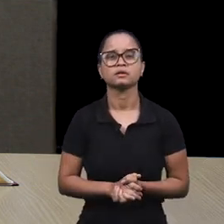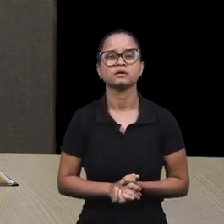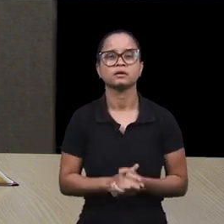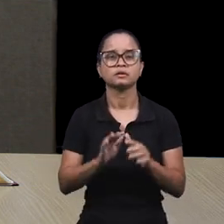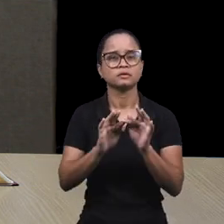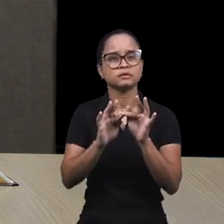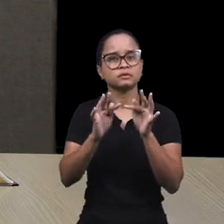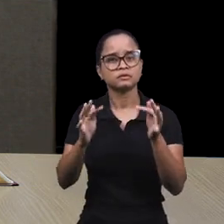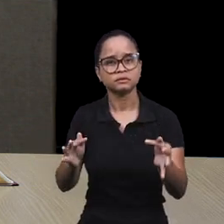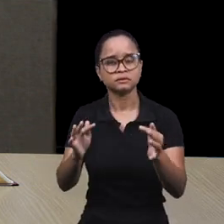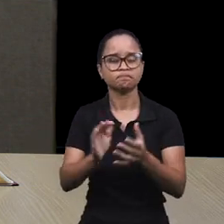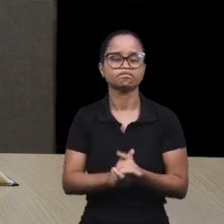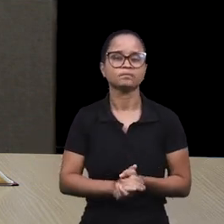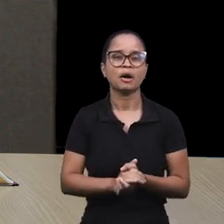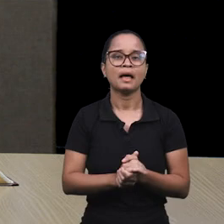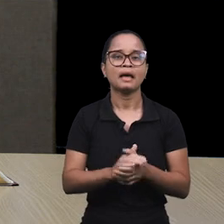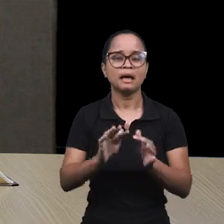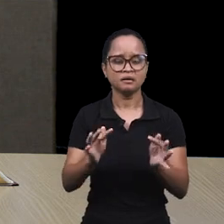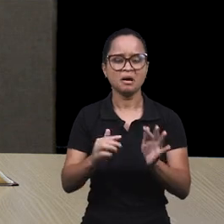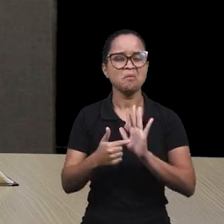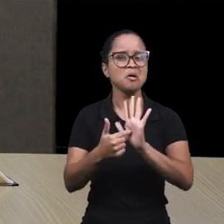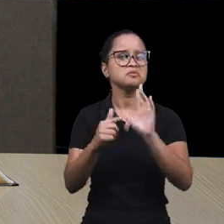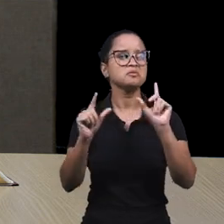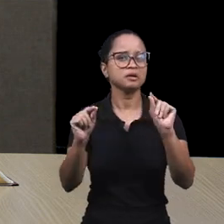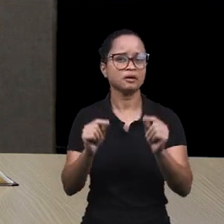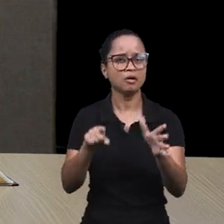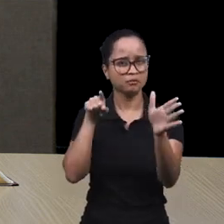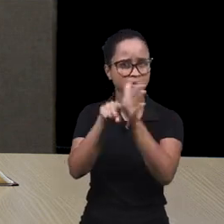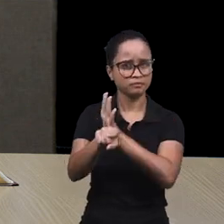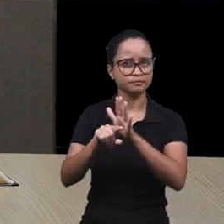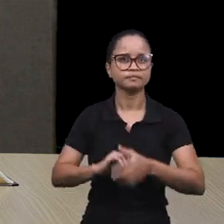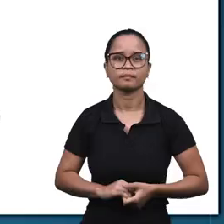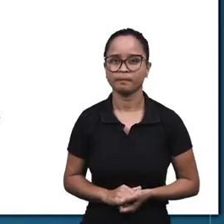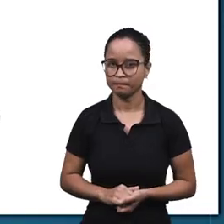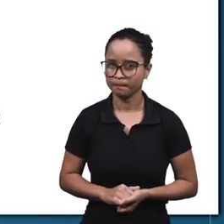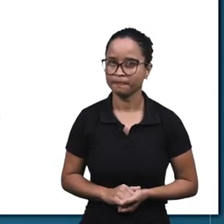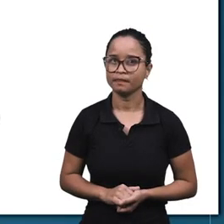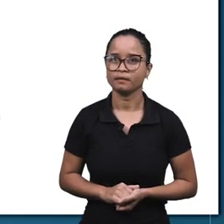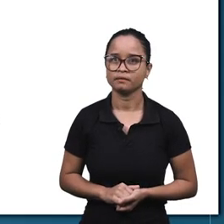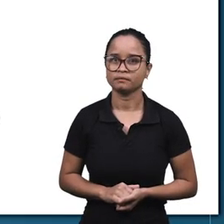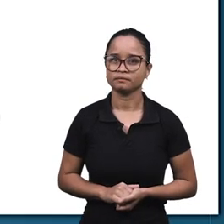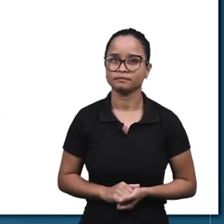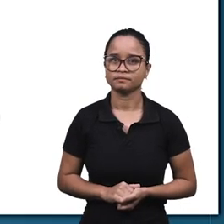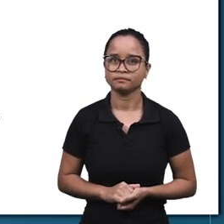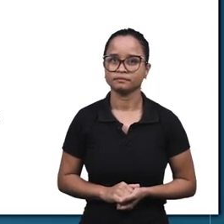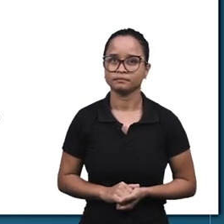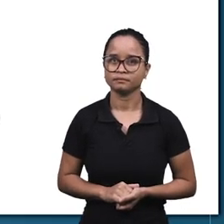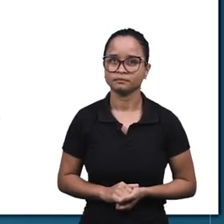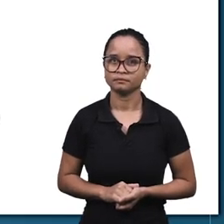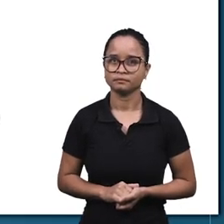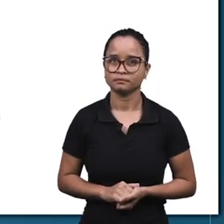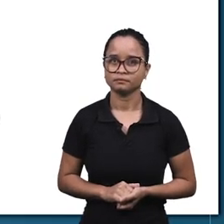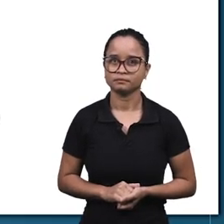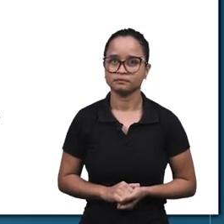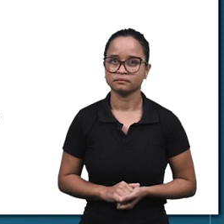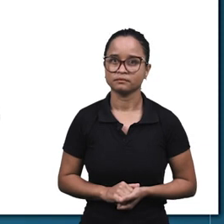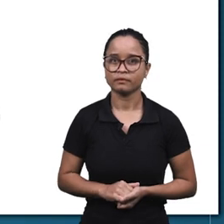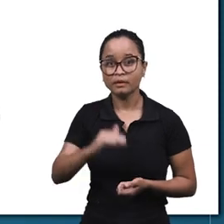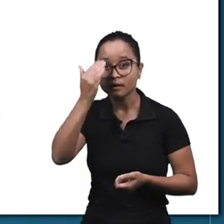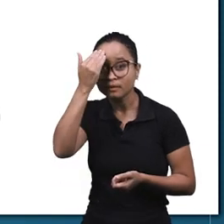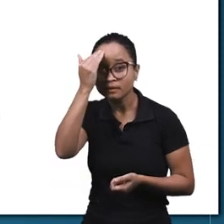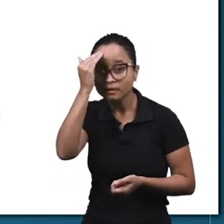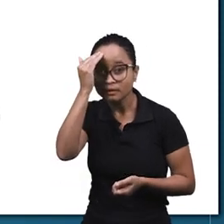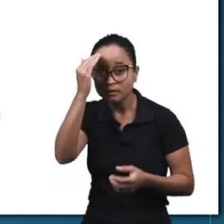ela diz assim, vamos ler a pergunta. A pergunta diz: entendestes todas